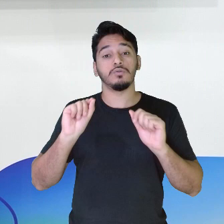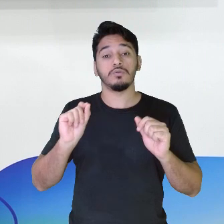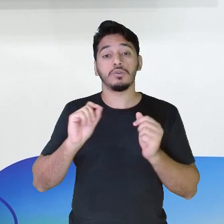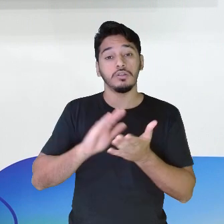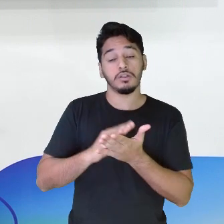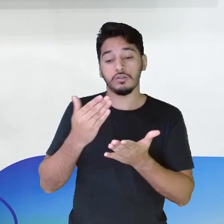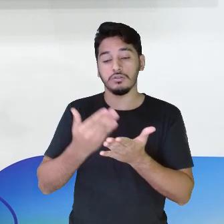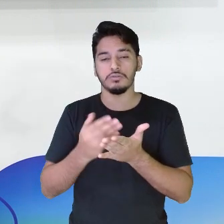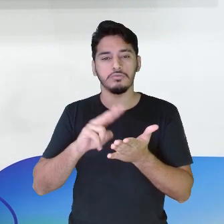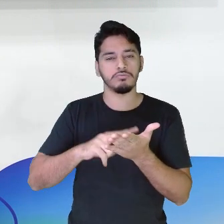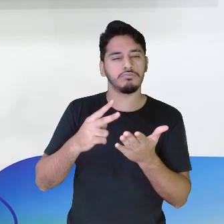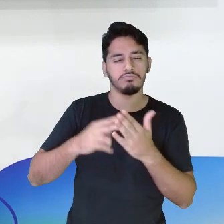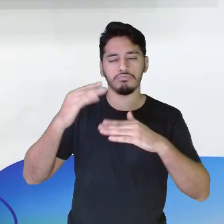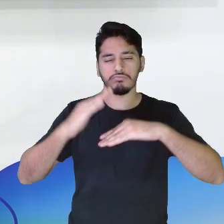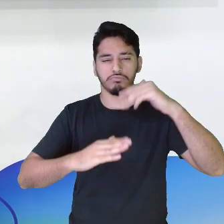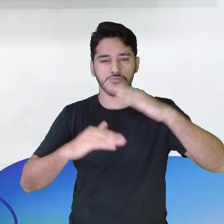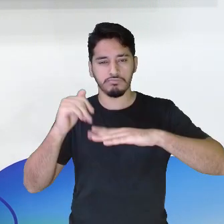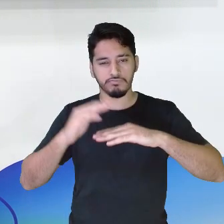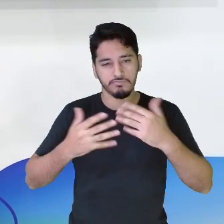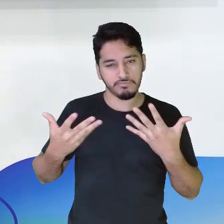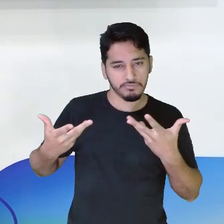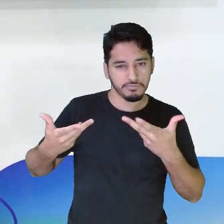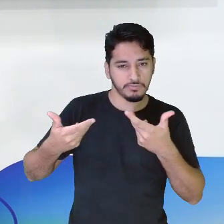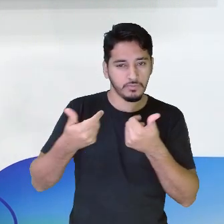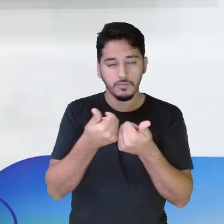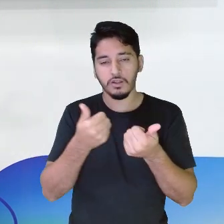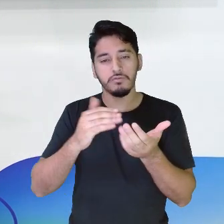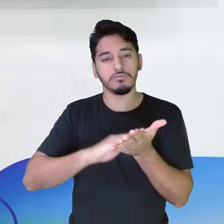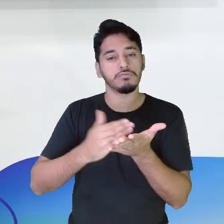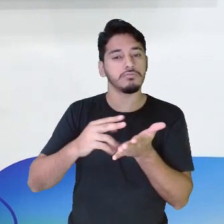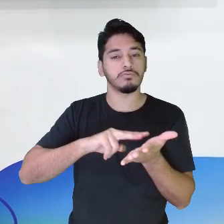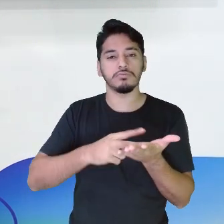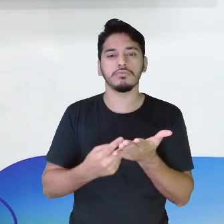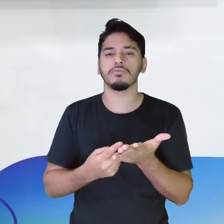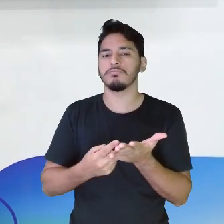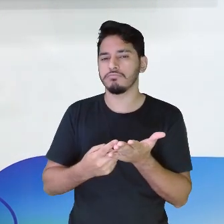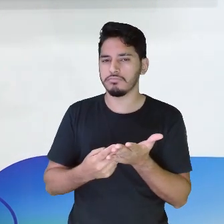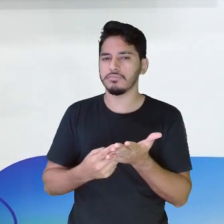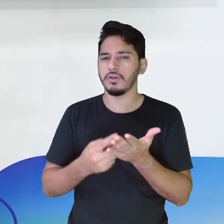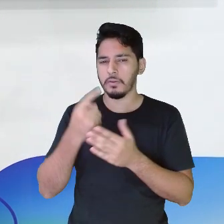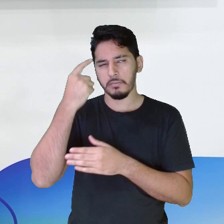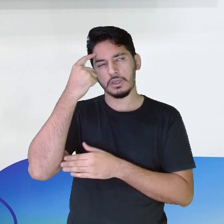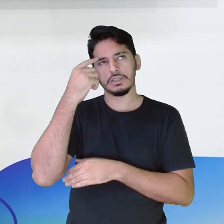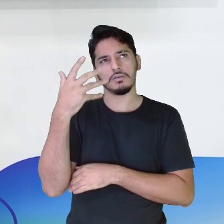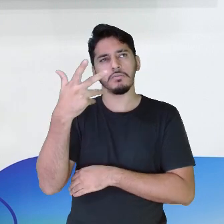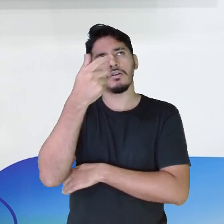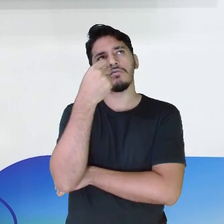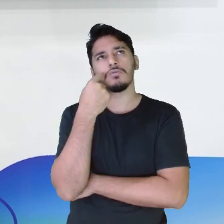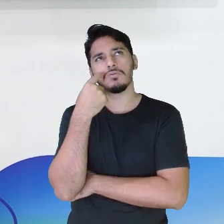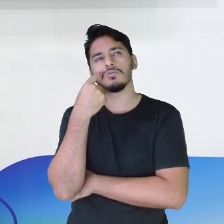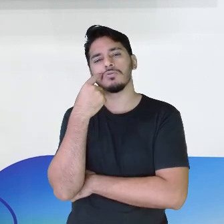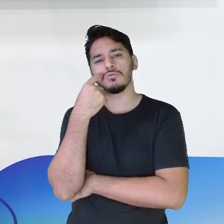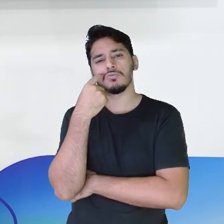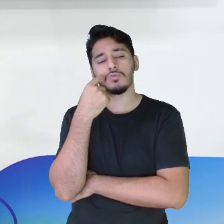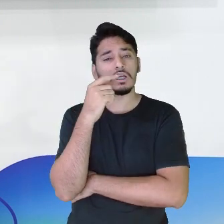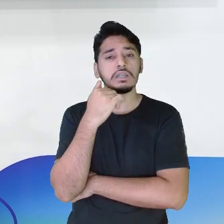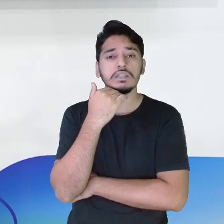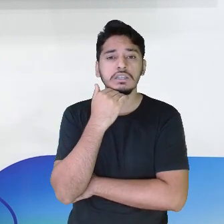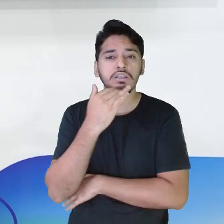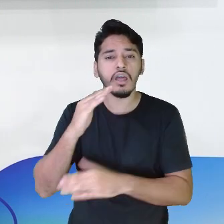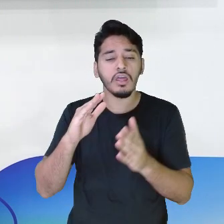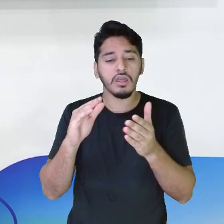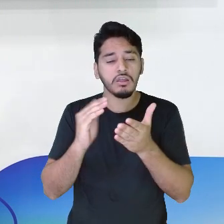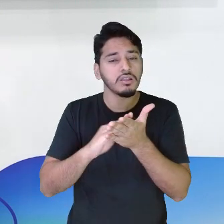o trabalho maravilhoso de intérprete de Libras, né? Pensa que trabalho maravilhoso. Se não fosse